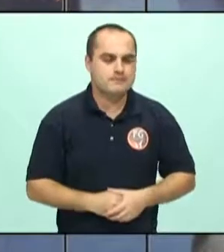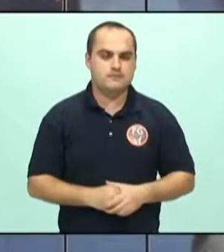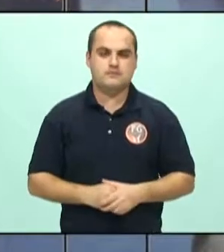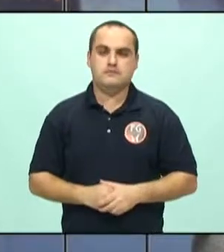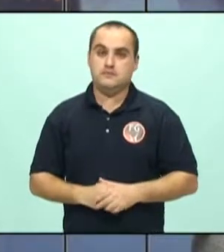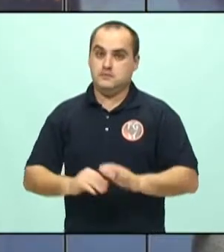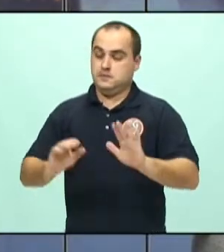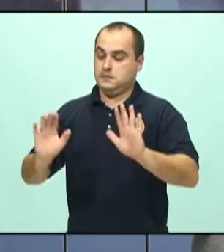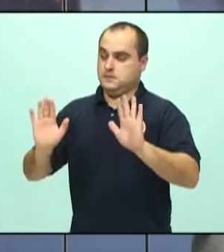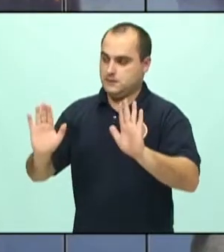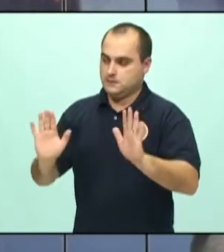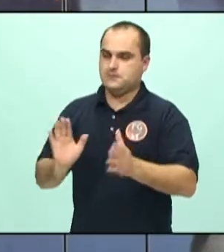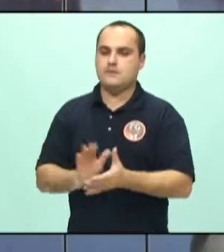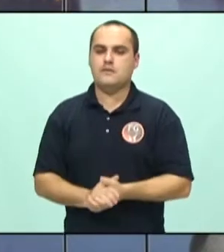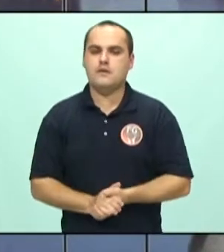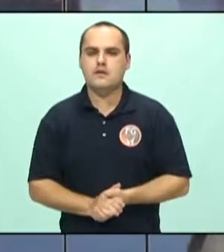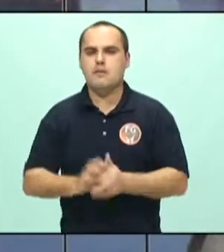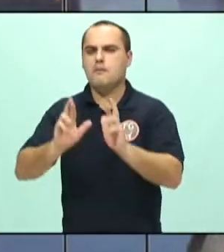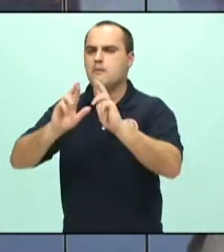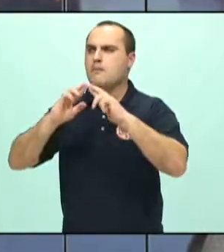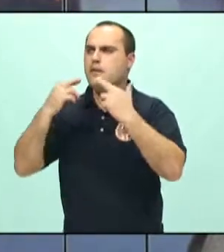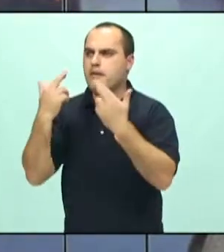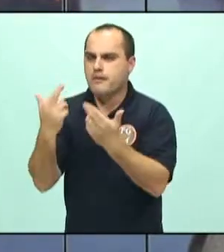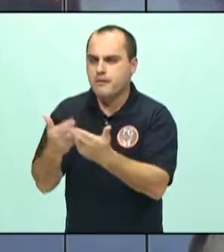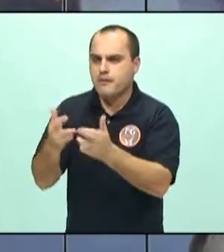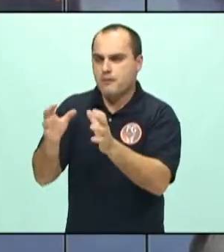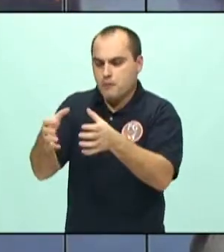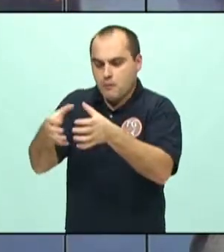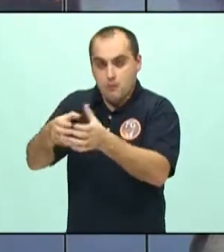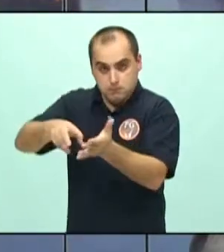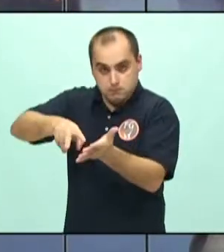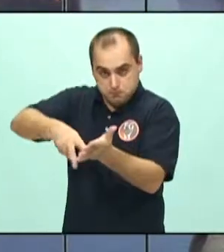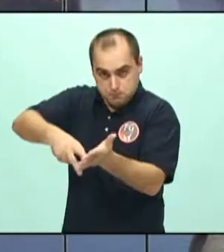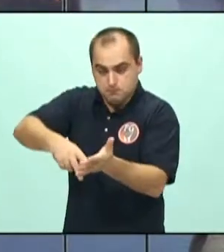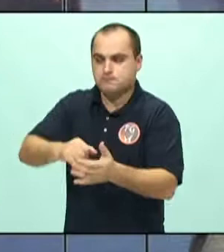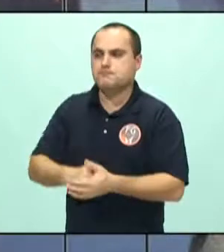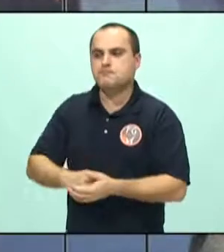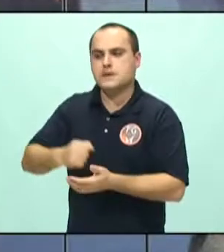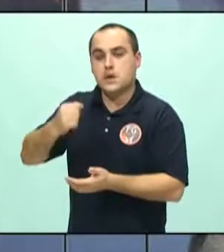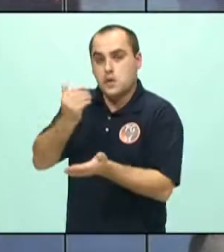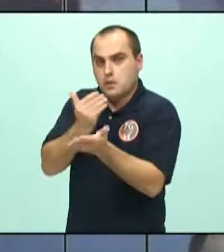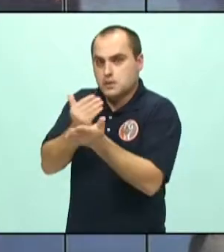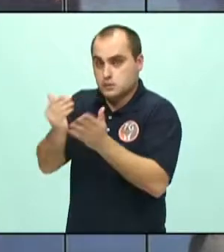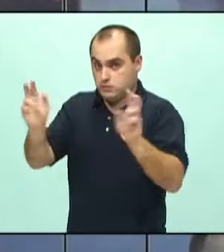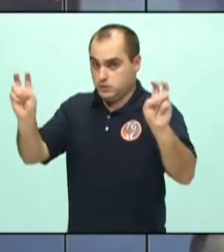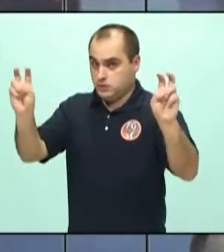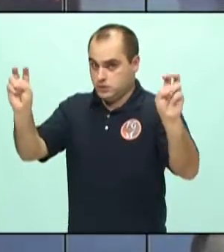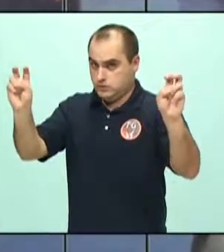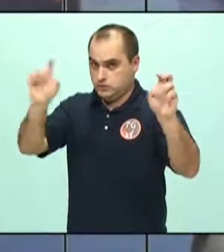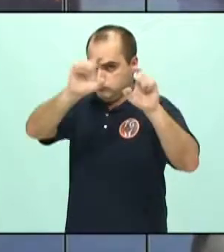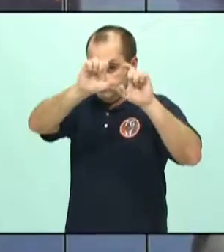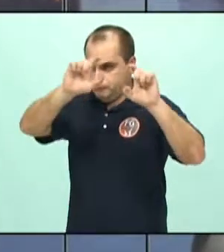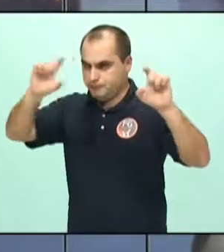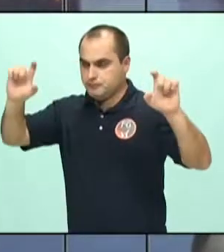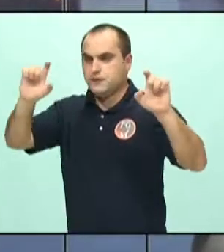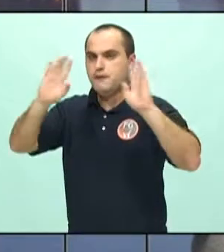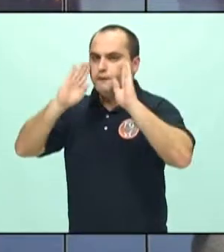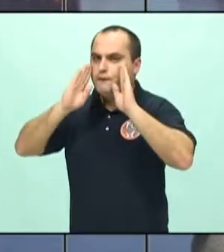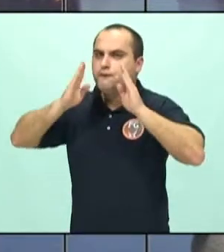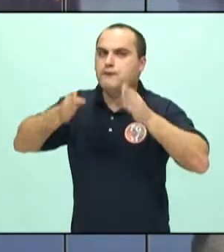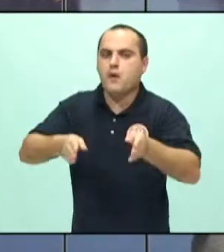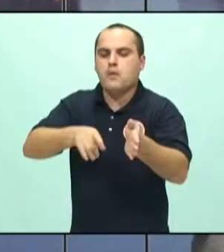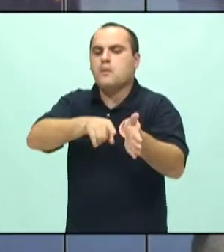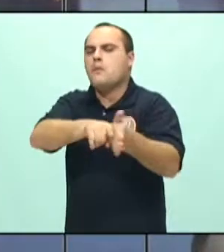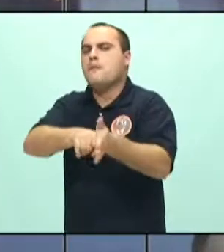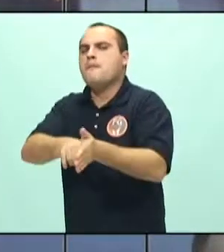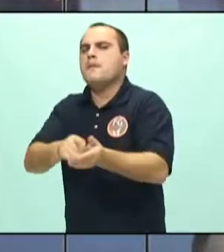gente, em reunião da Intersindical, a gente tentou buscar qual seria o foco do documentário, né?